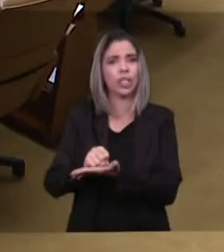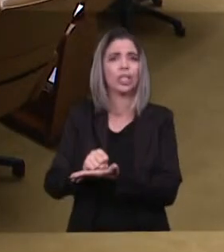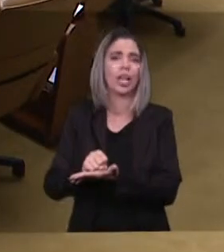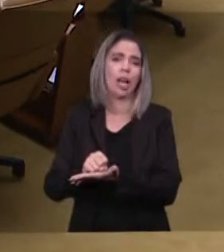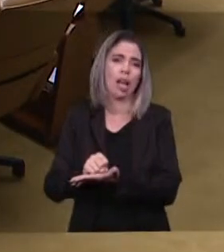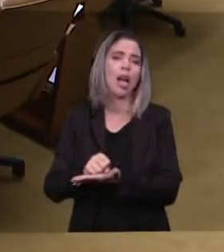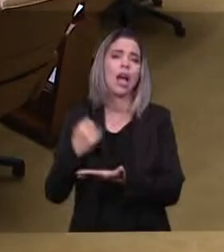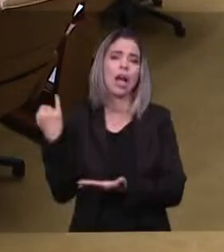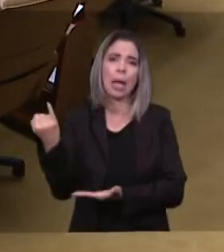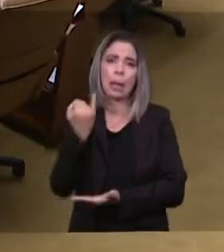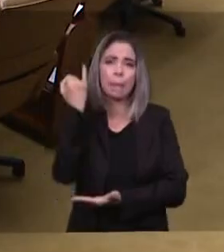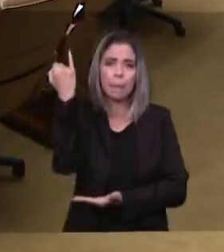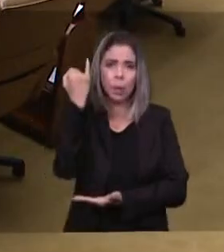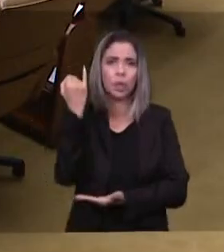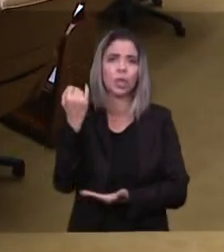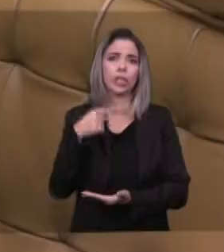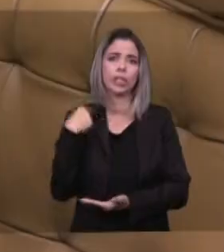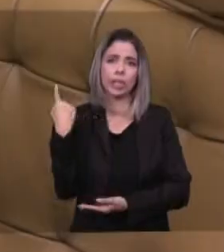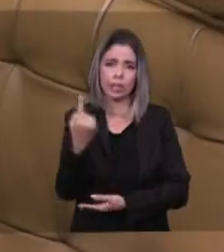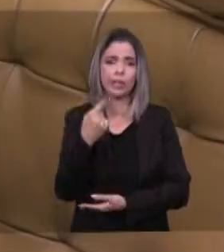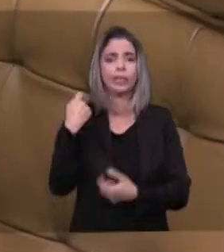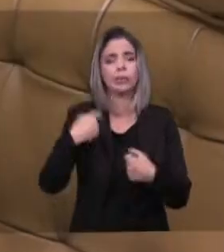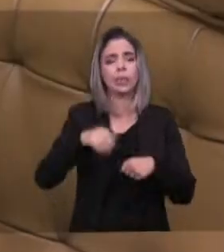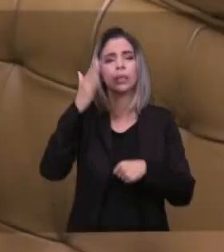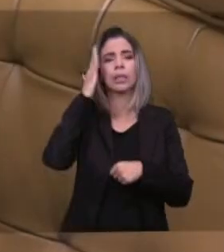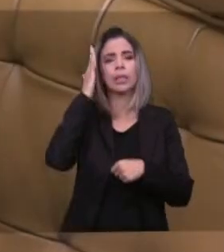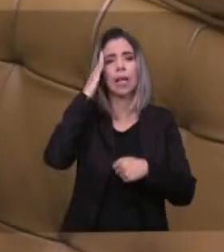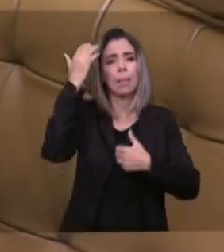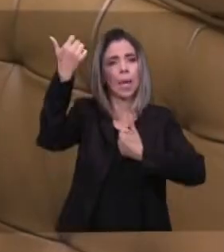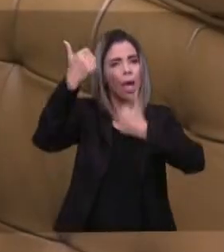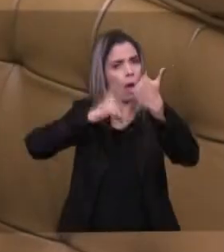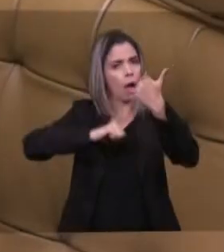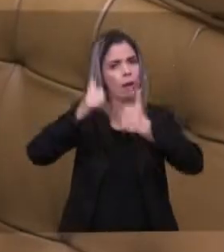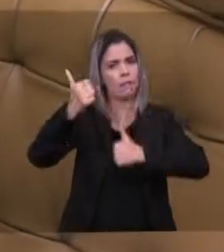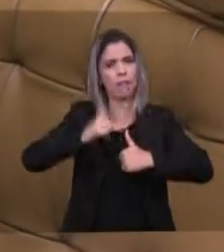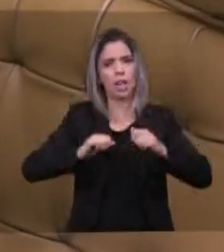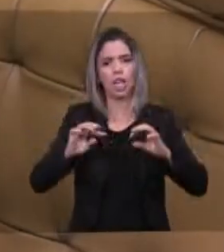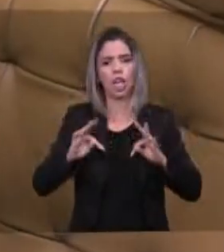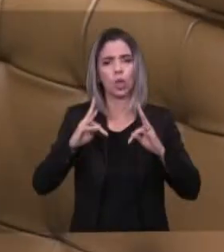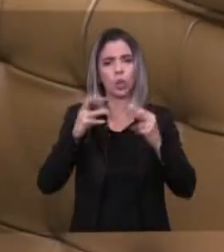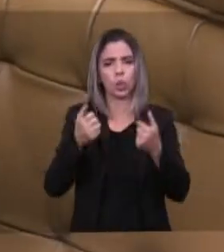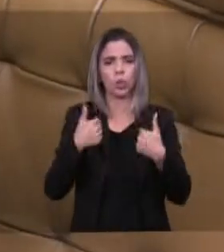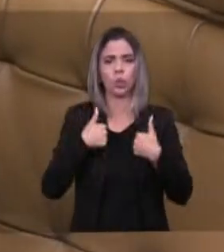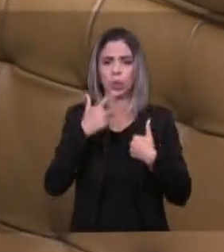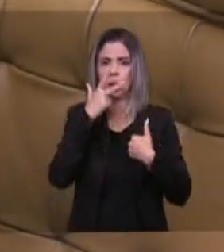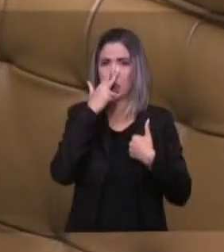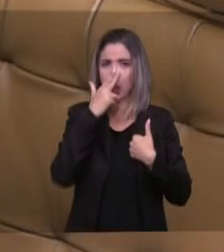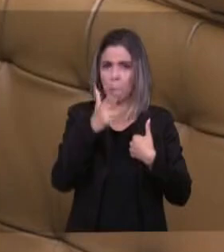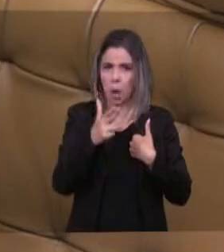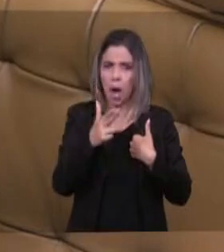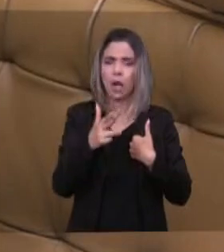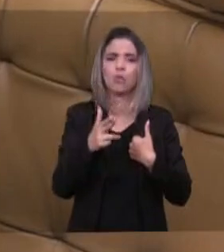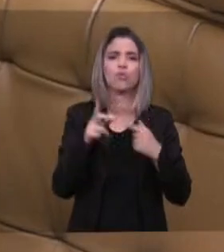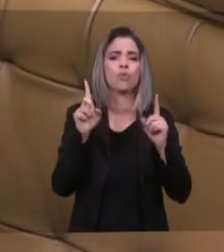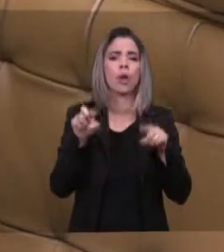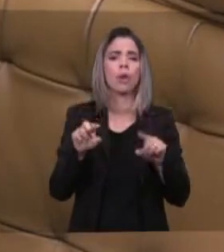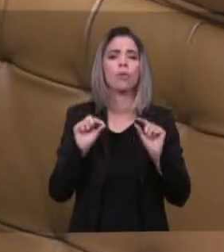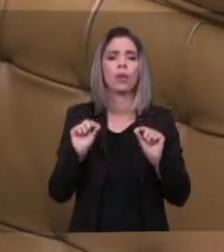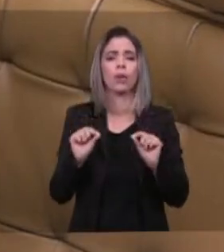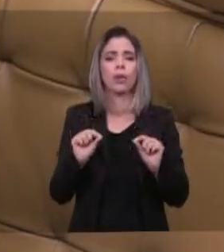parece importante que nós saibamos avaliar. Desculpe, eu acho, de qualquer forma,